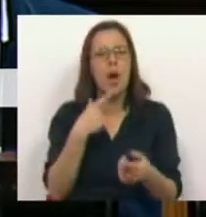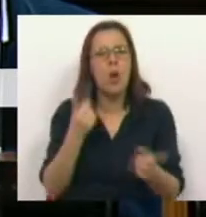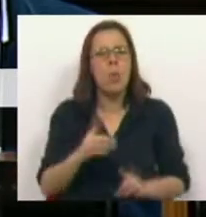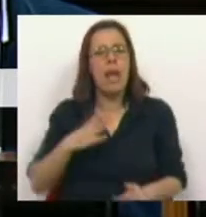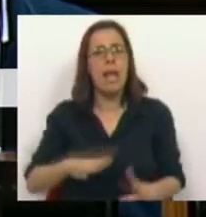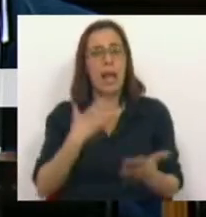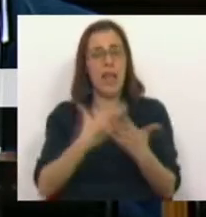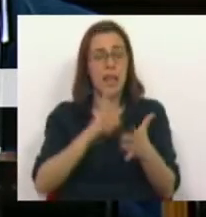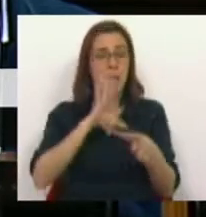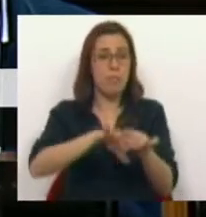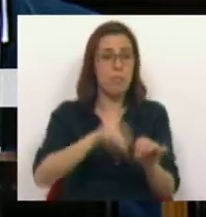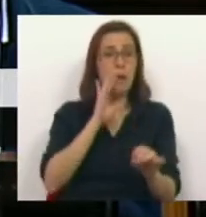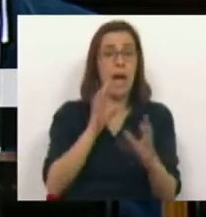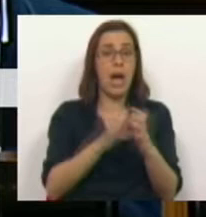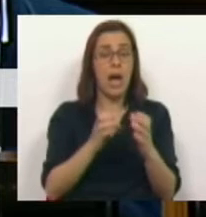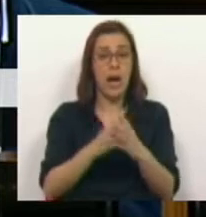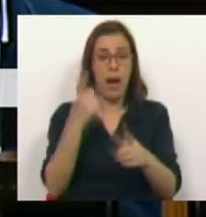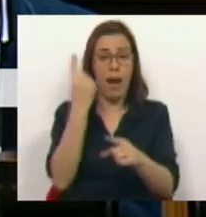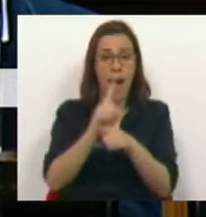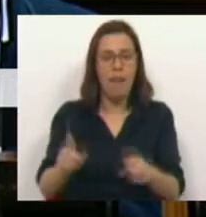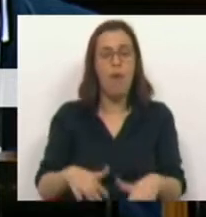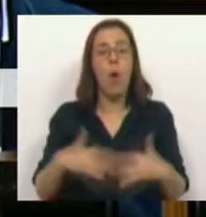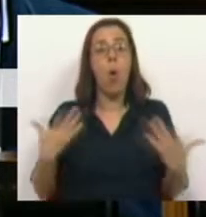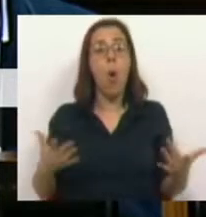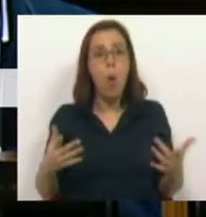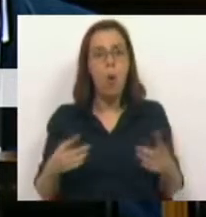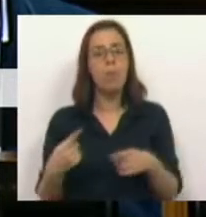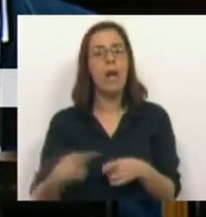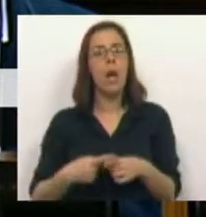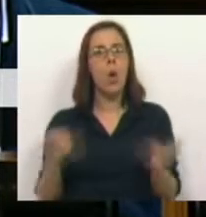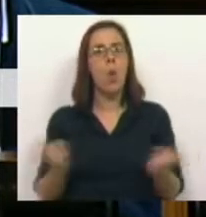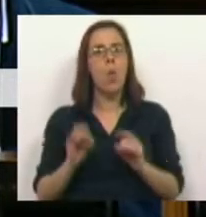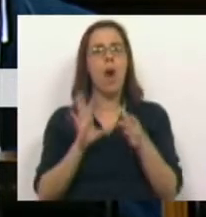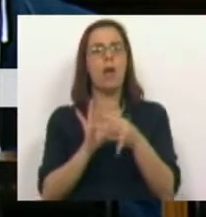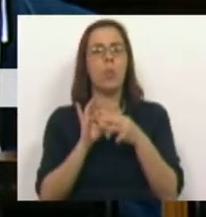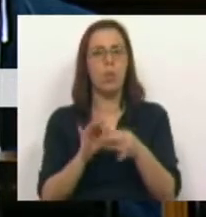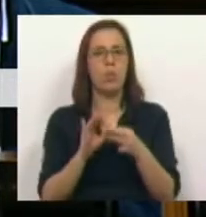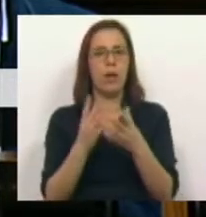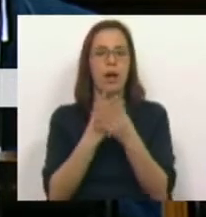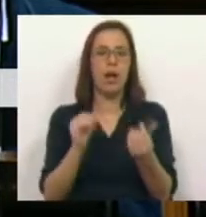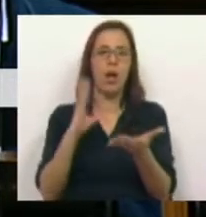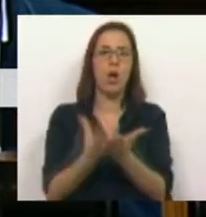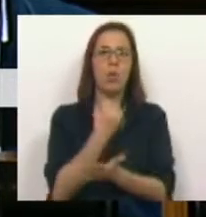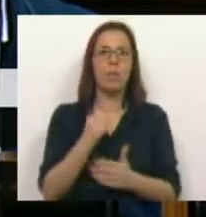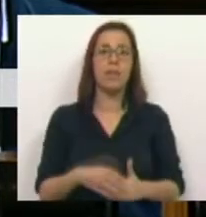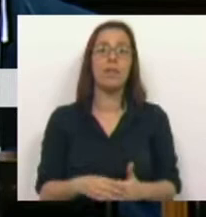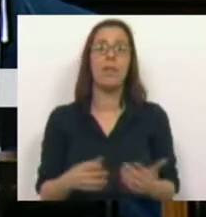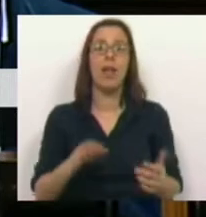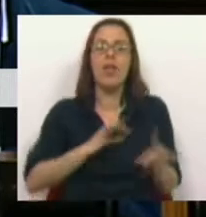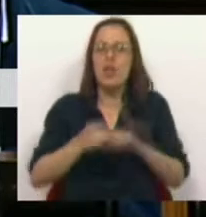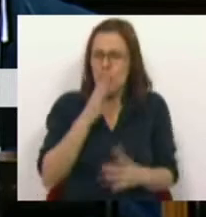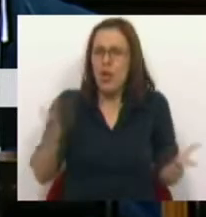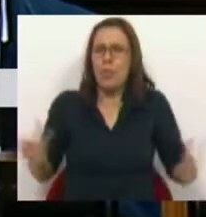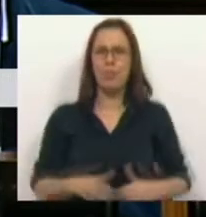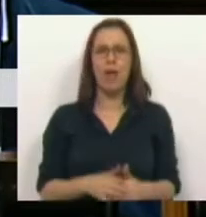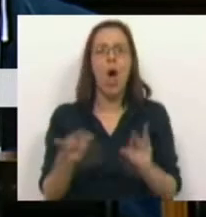se querem dar cabo da Caixa de vez ou se não estão interessados em colaborar na sua recuperação." Senhor